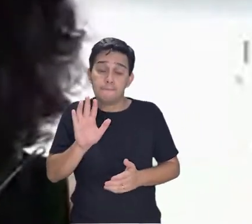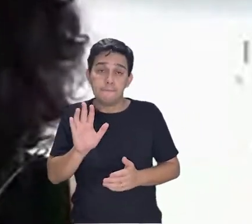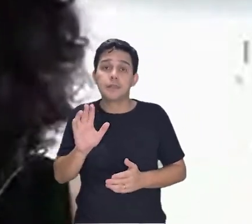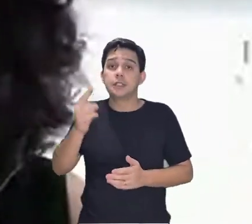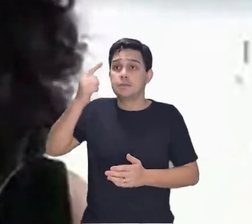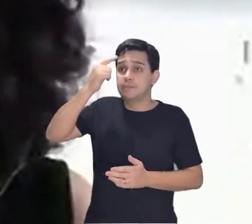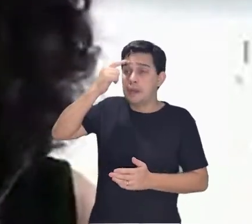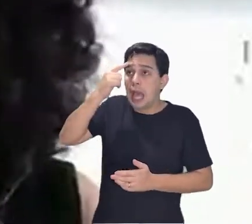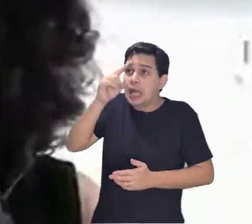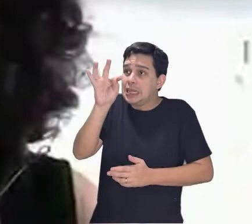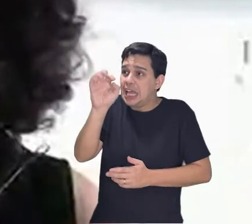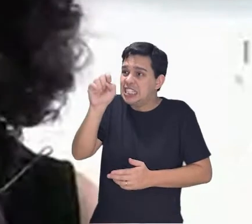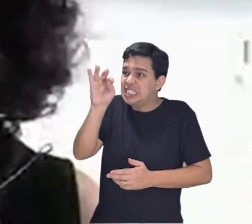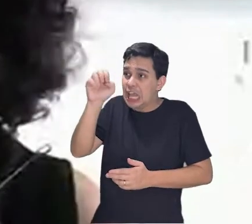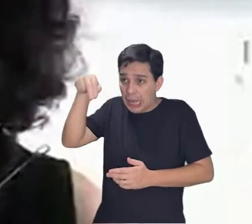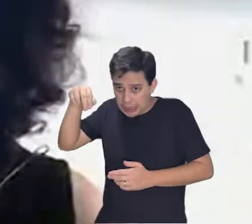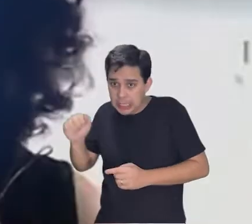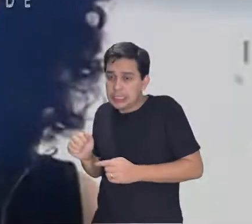disso, a Tatiana